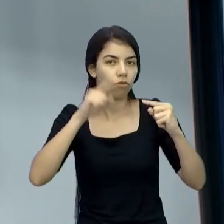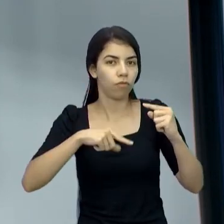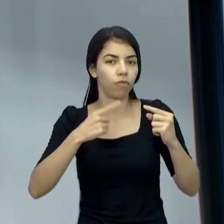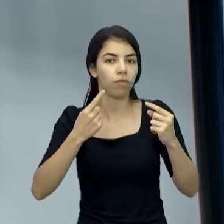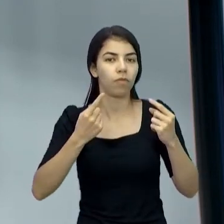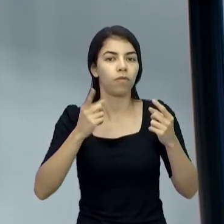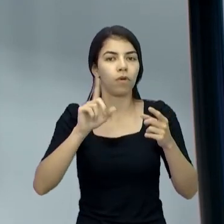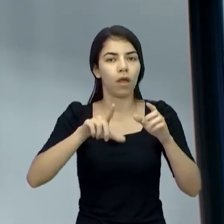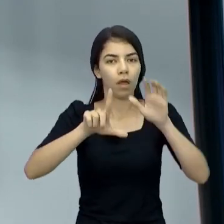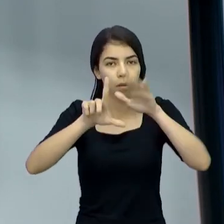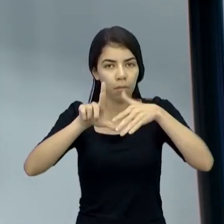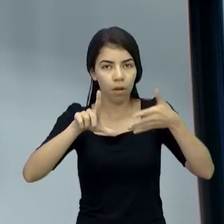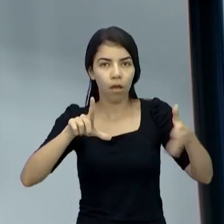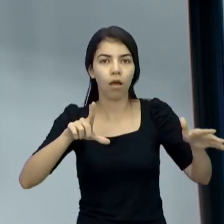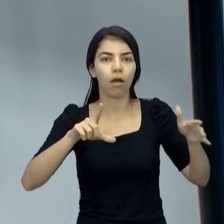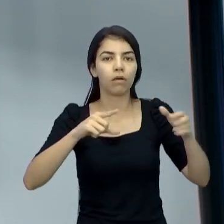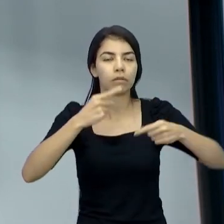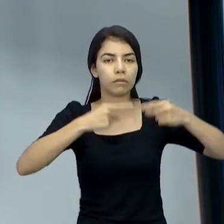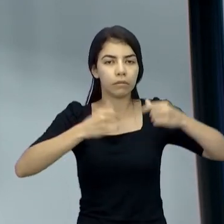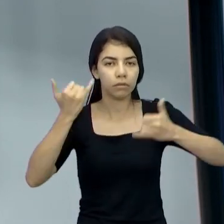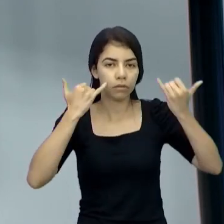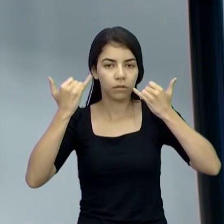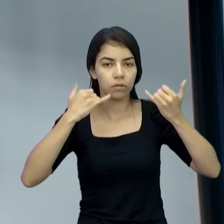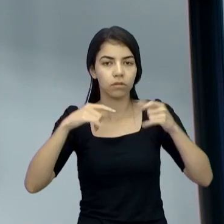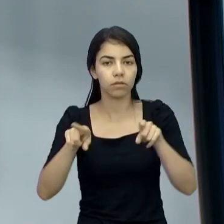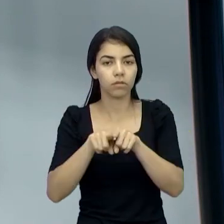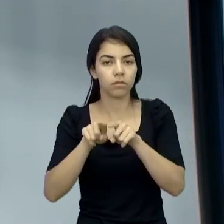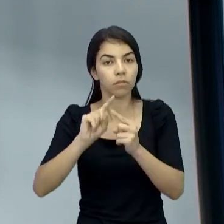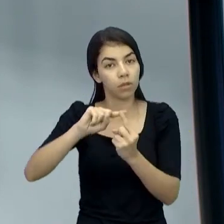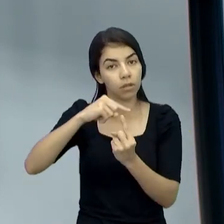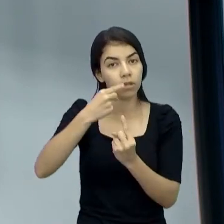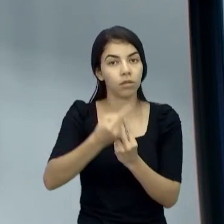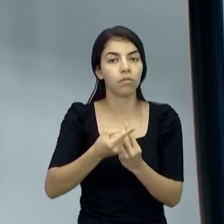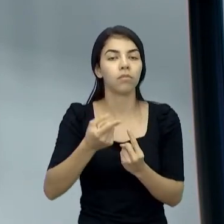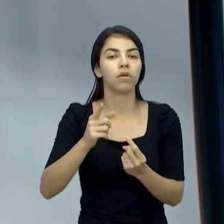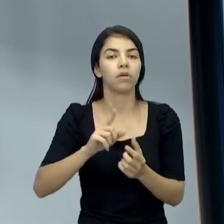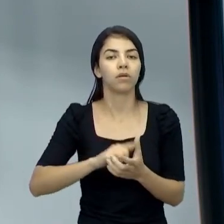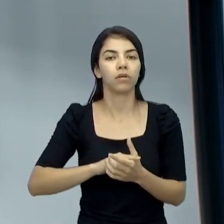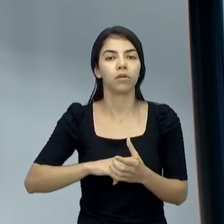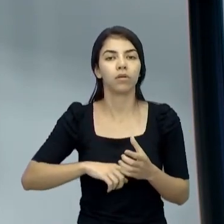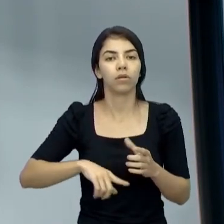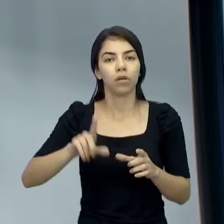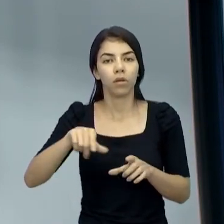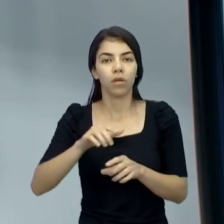estatísticos, contém gráficos. Bom, qual é o cunho? Daí entra, né, o eixo estruturante.